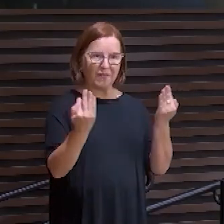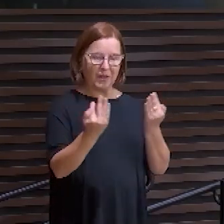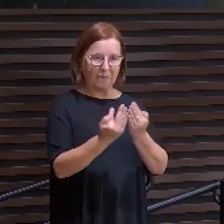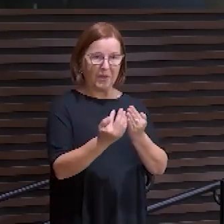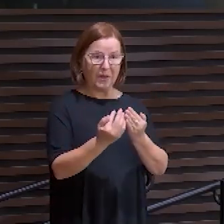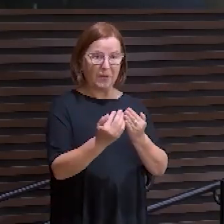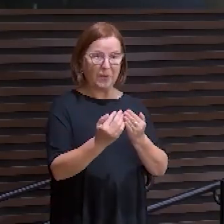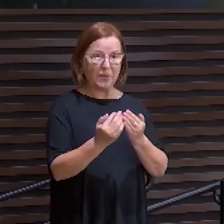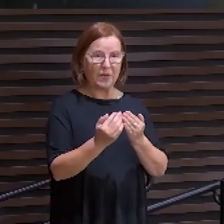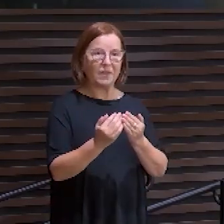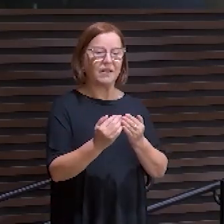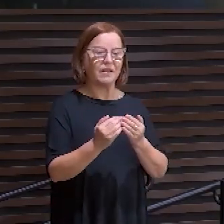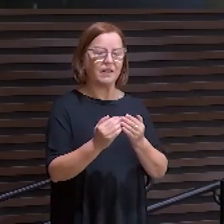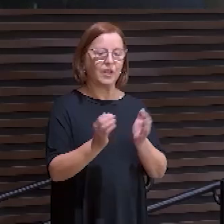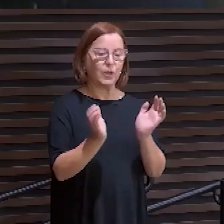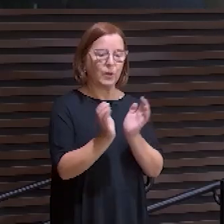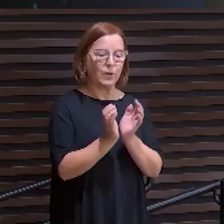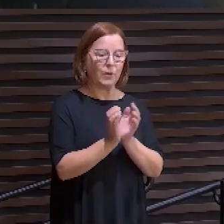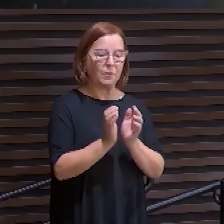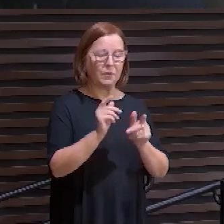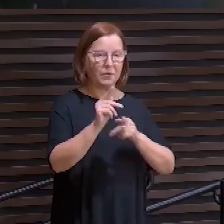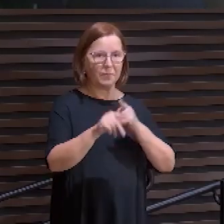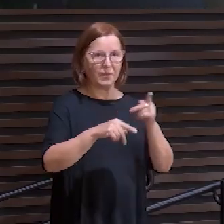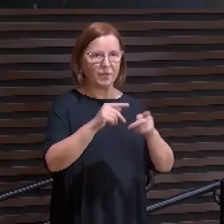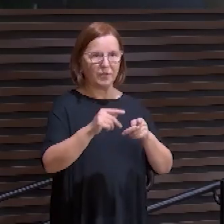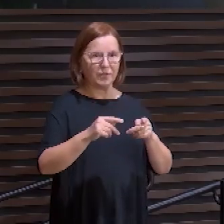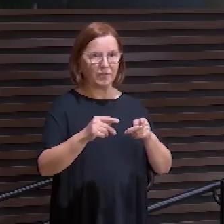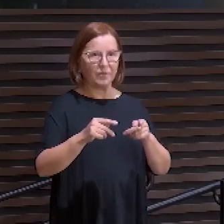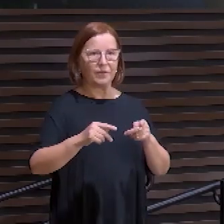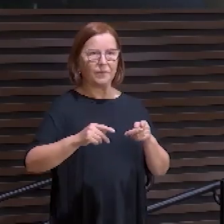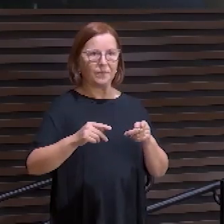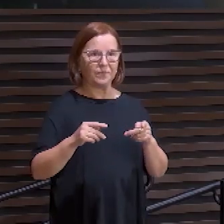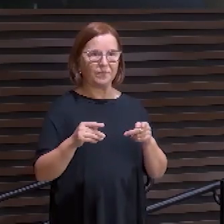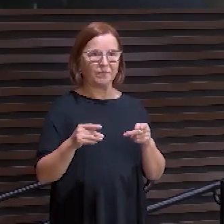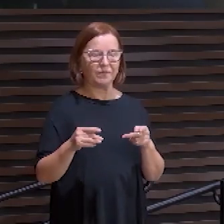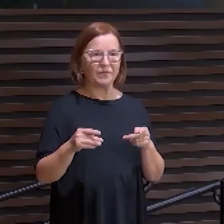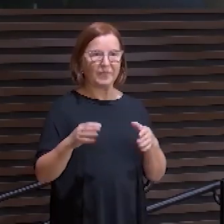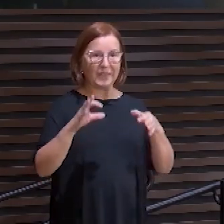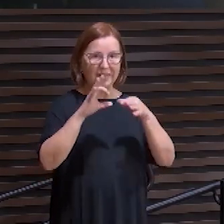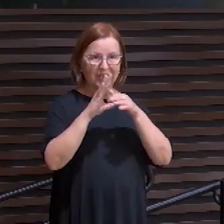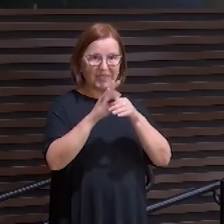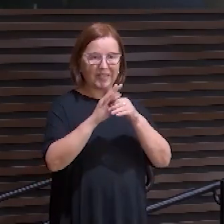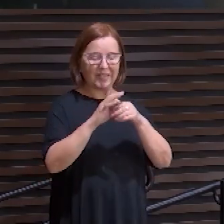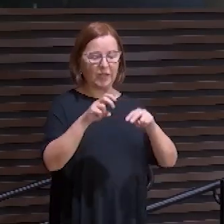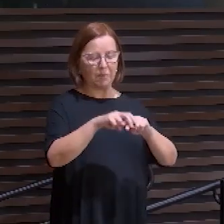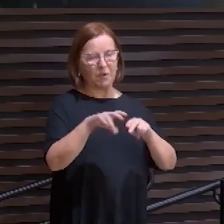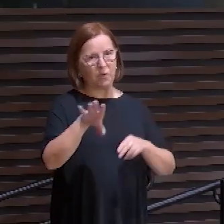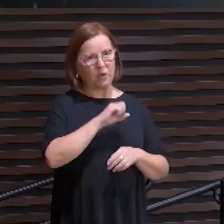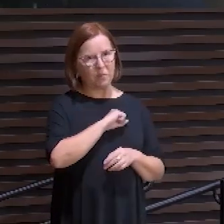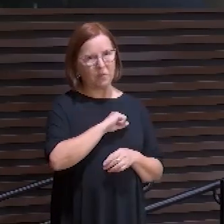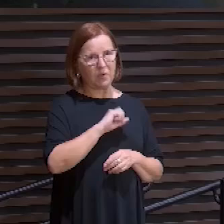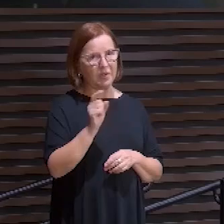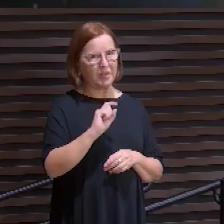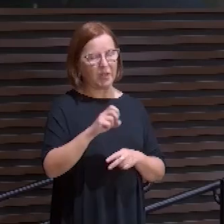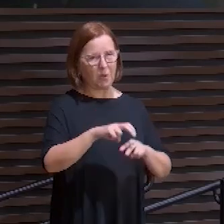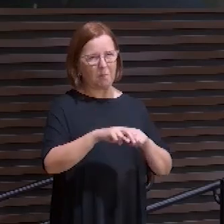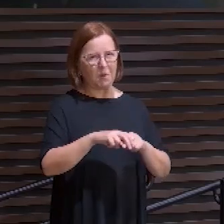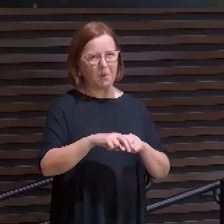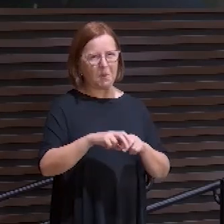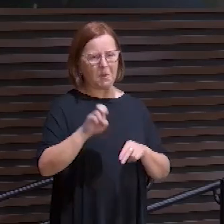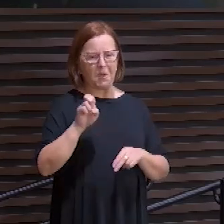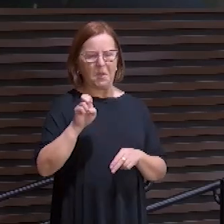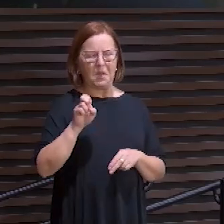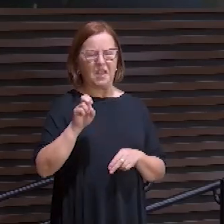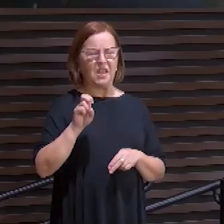pessoas ligadas pelos nós permanentes do amor afetuoso e não pelos eus exigentes de